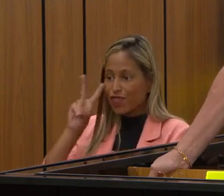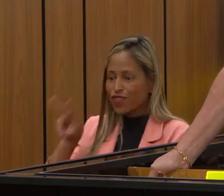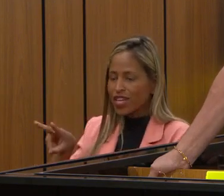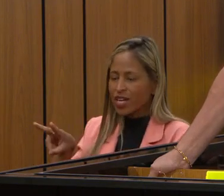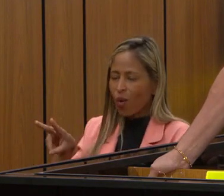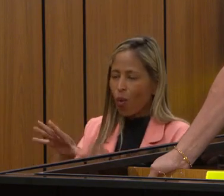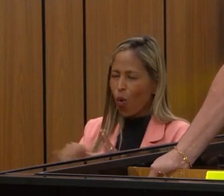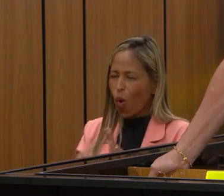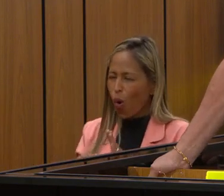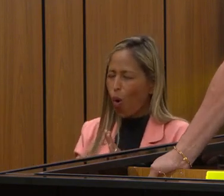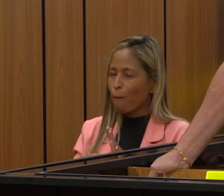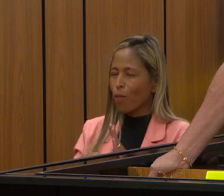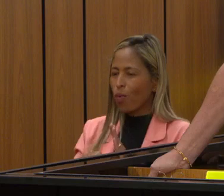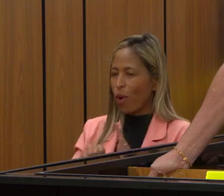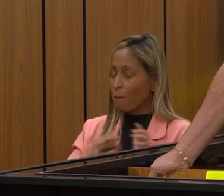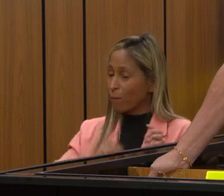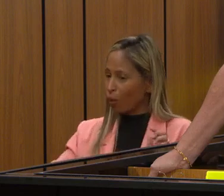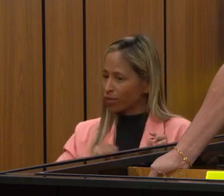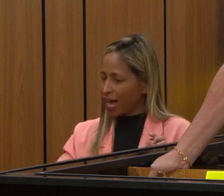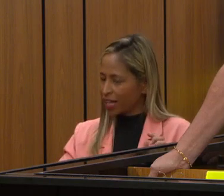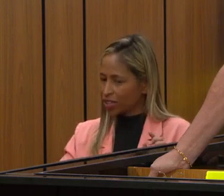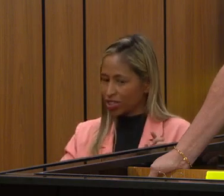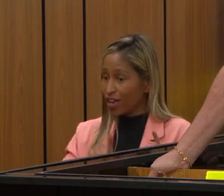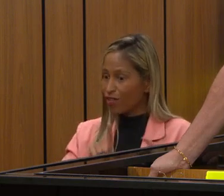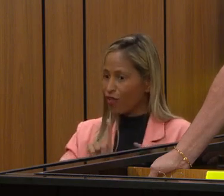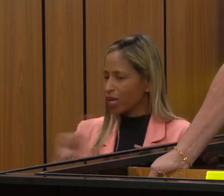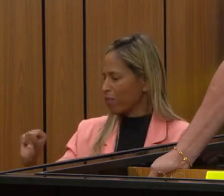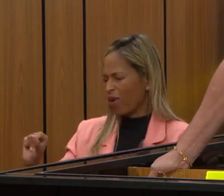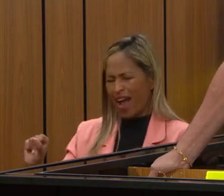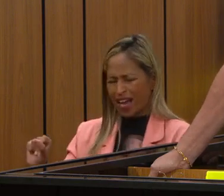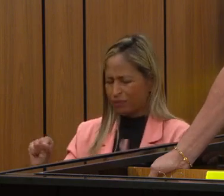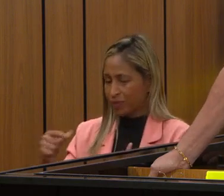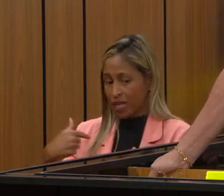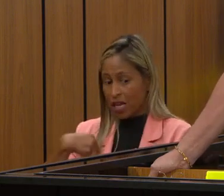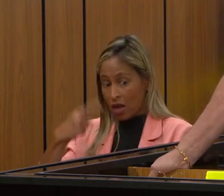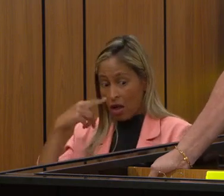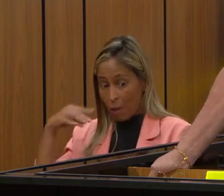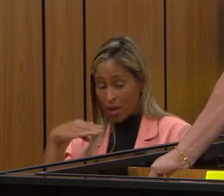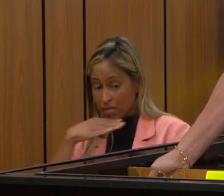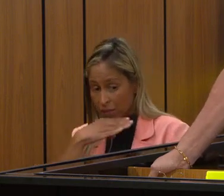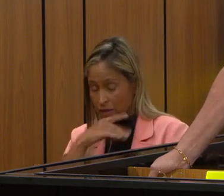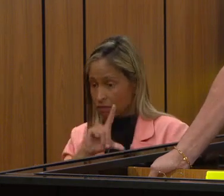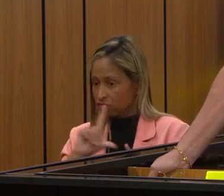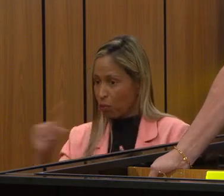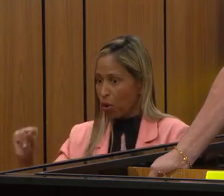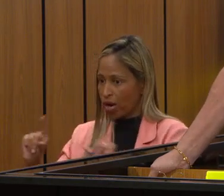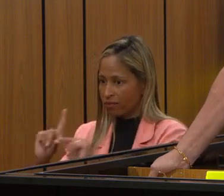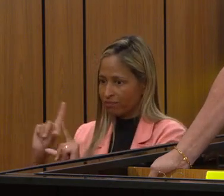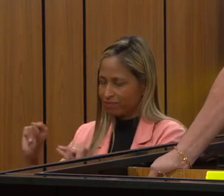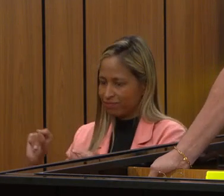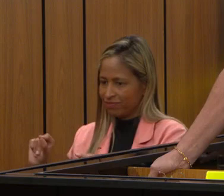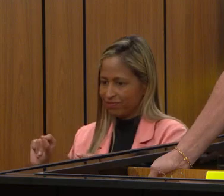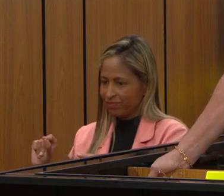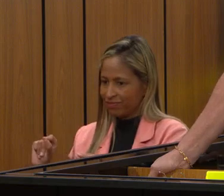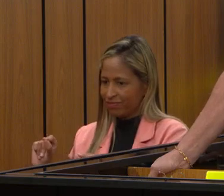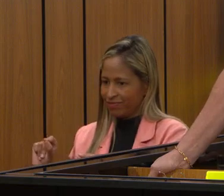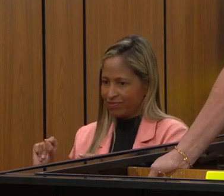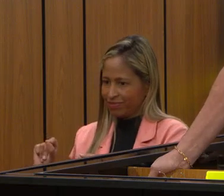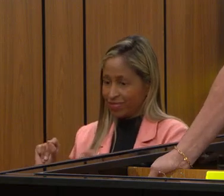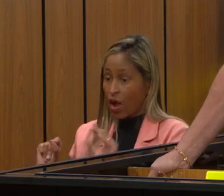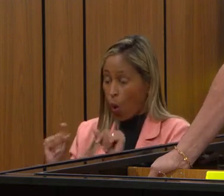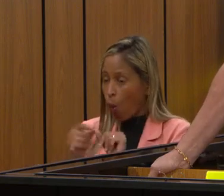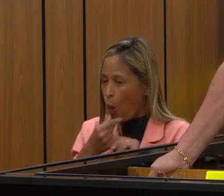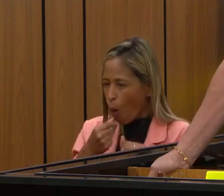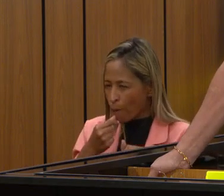né na Falcon e não foram coniventes e saírem a gente não mais nos viu igual o doutor que me fez